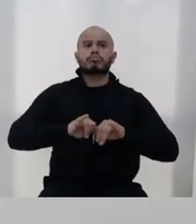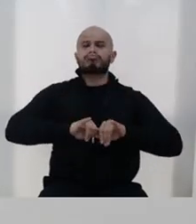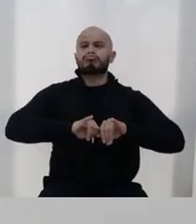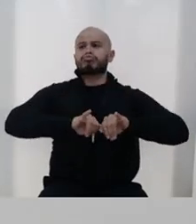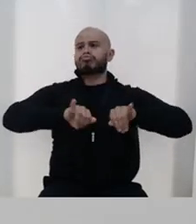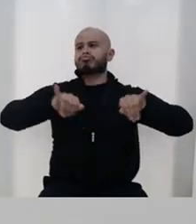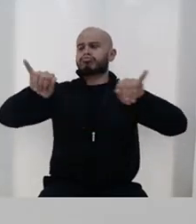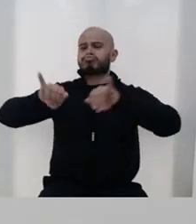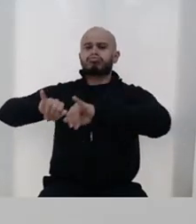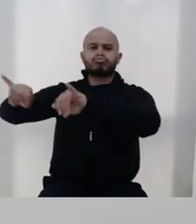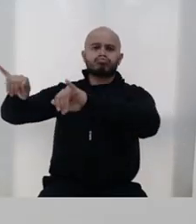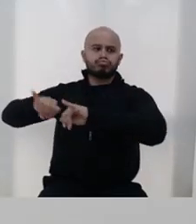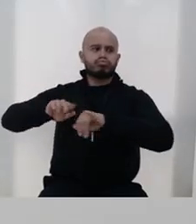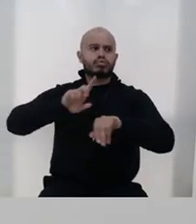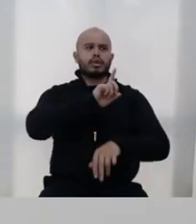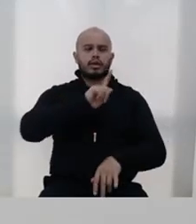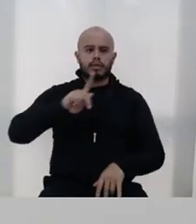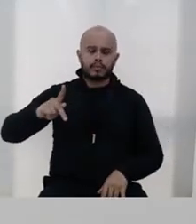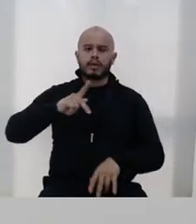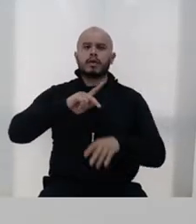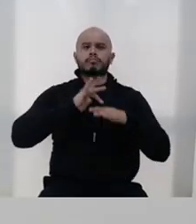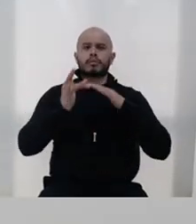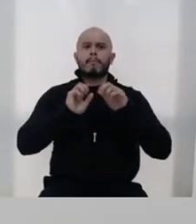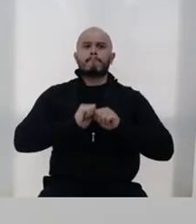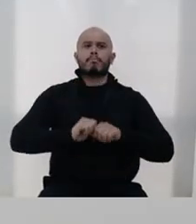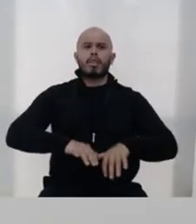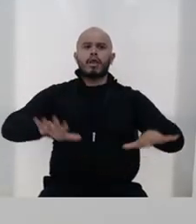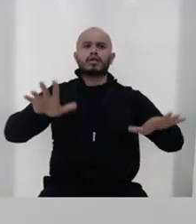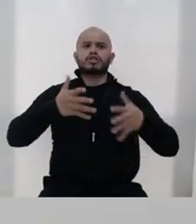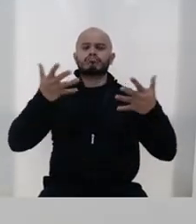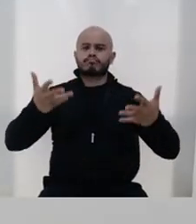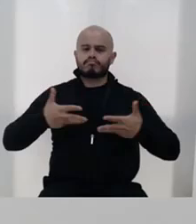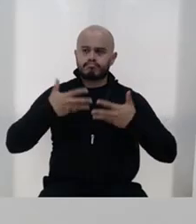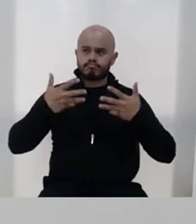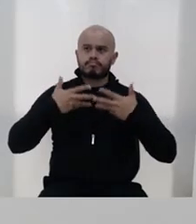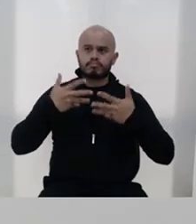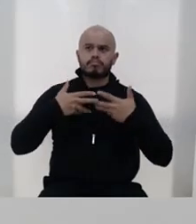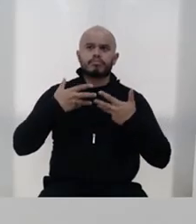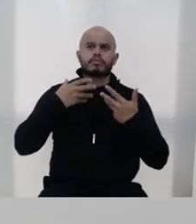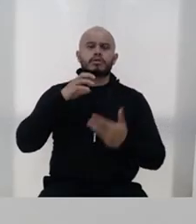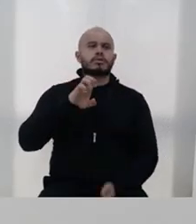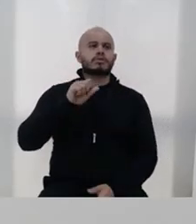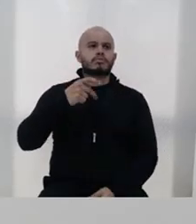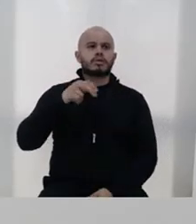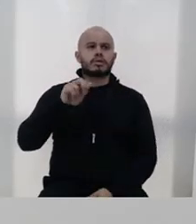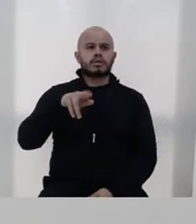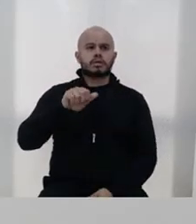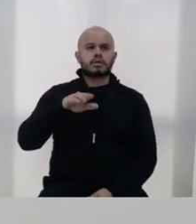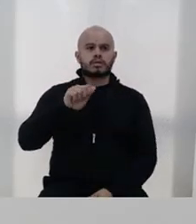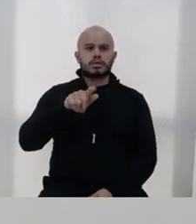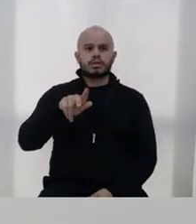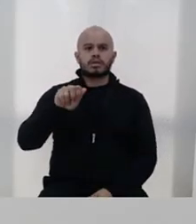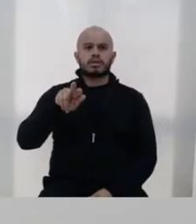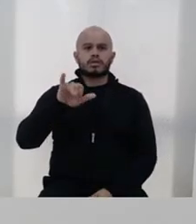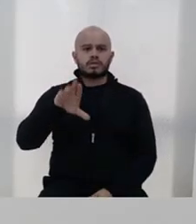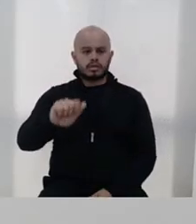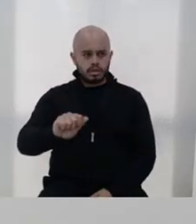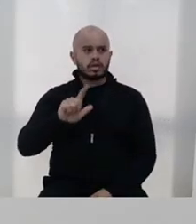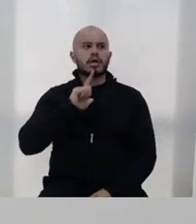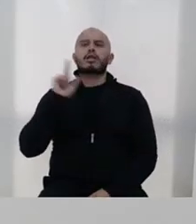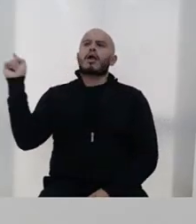mídias da Defensoria Pública, mas a alegria do recebimento do selo Esperança Garcia para a Defensoria Pública do Estado de São Paulo, em razão